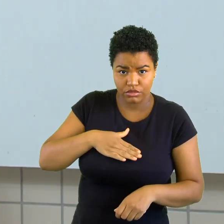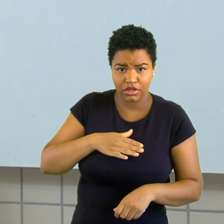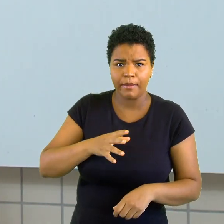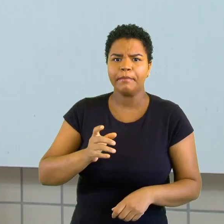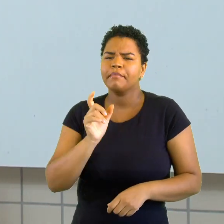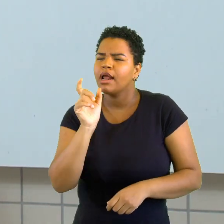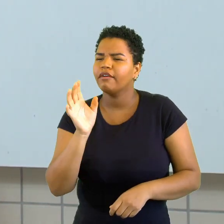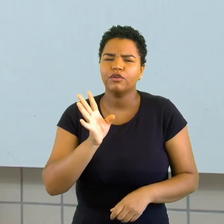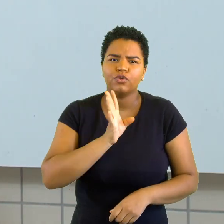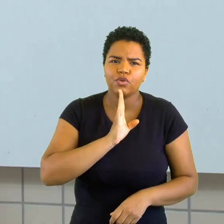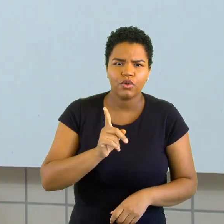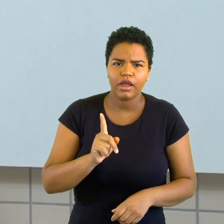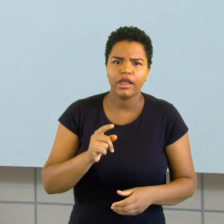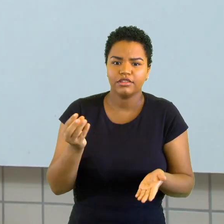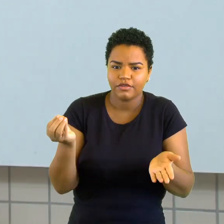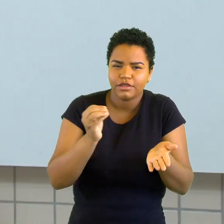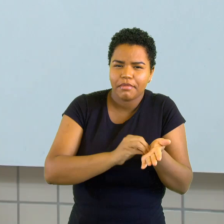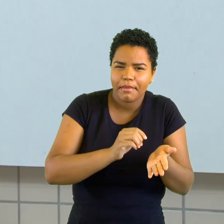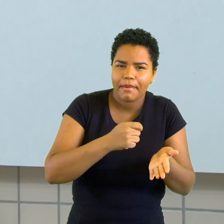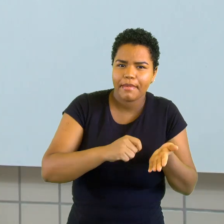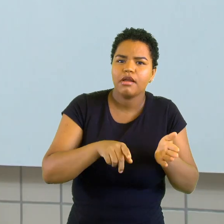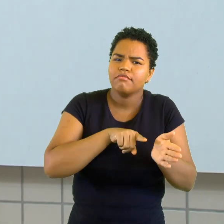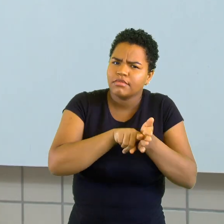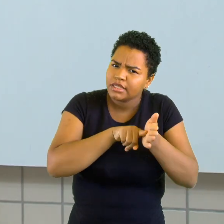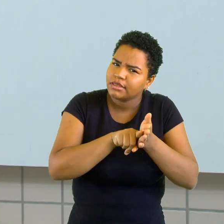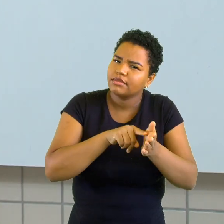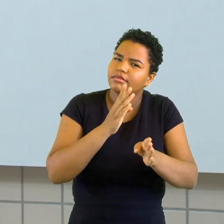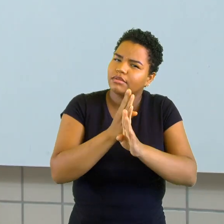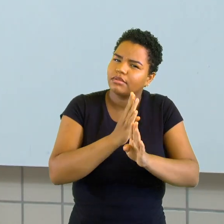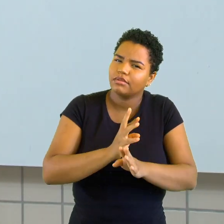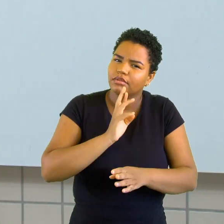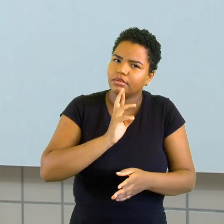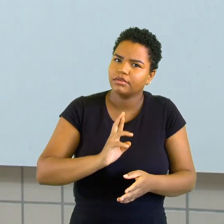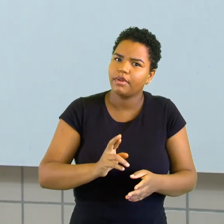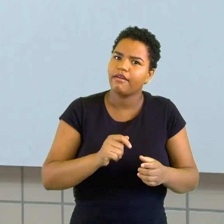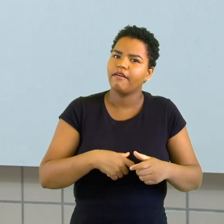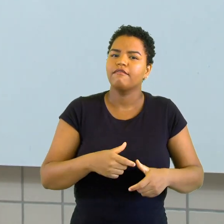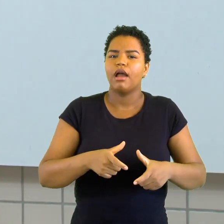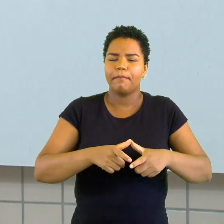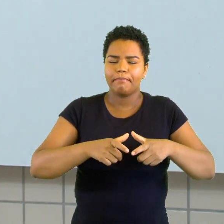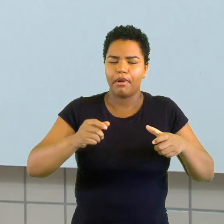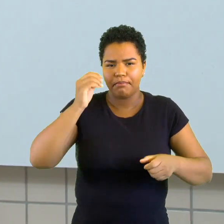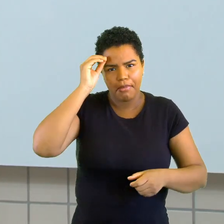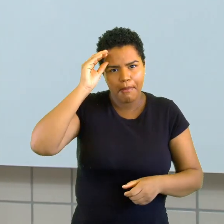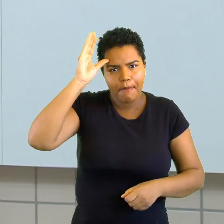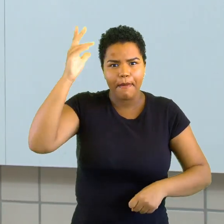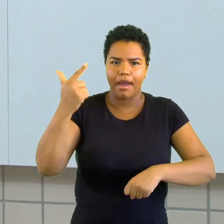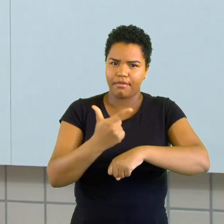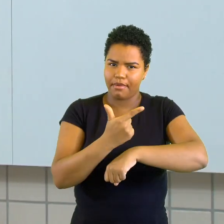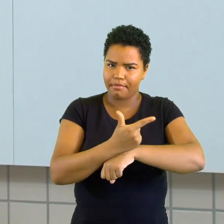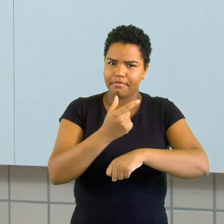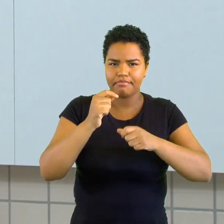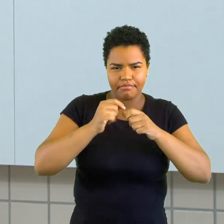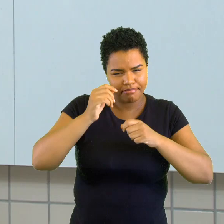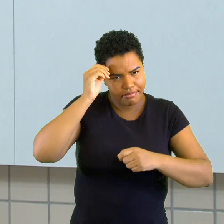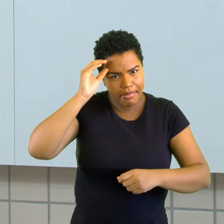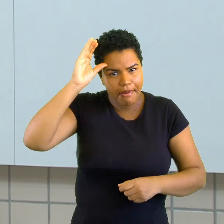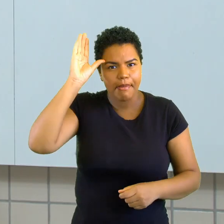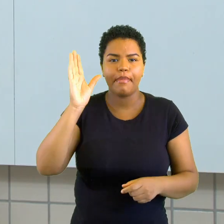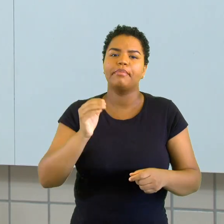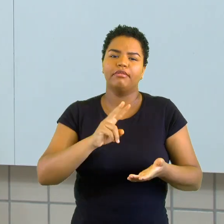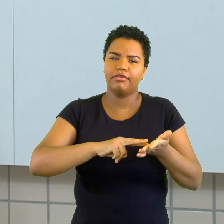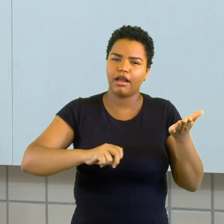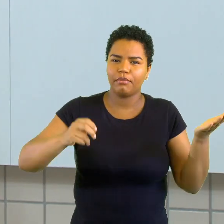significado, pesquise. Isso vai ampliar o seu vocabulário, isso vai ampliar a sua gama de léxico, né? E sempre esteja